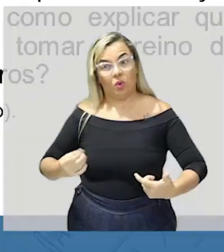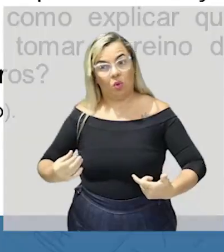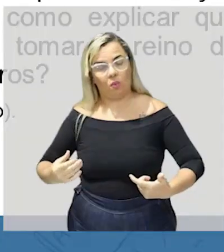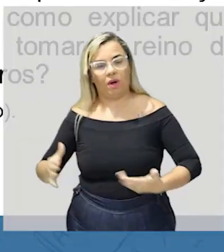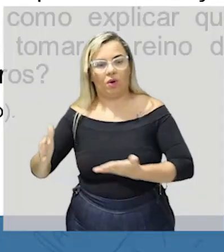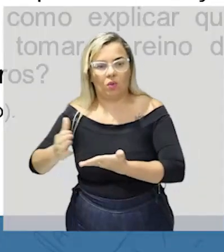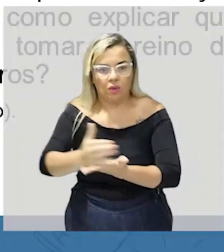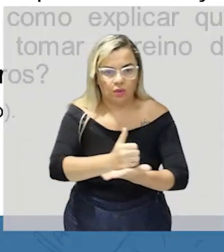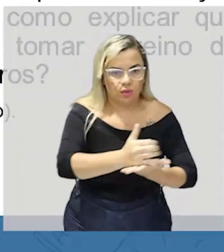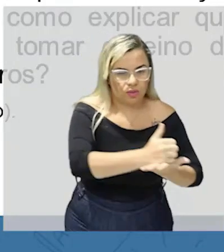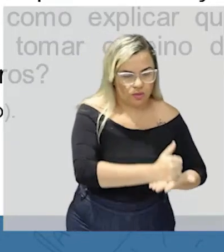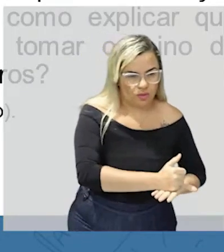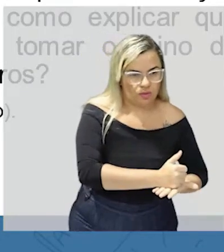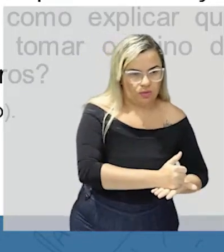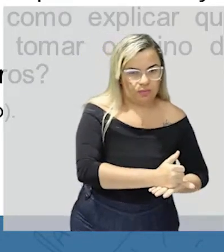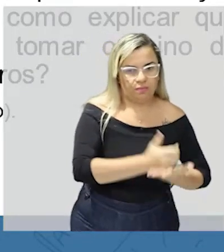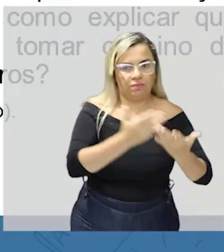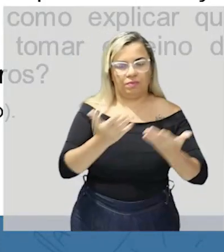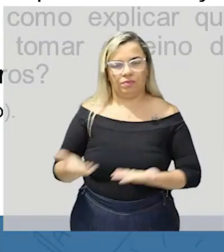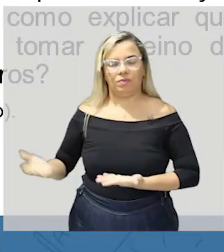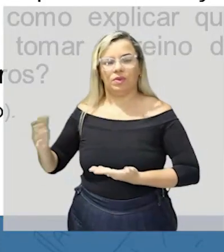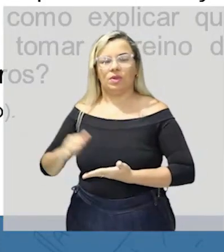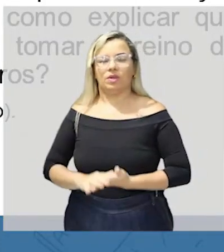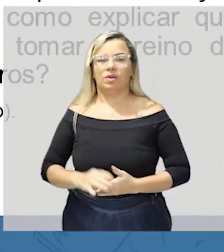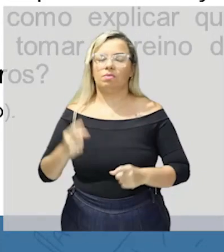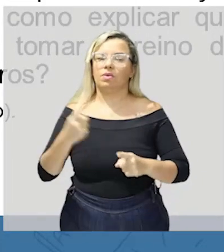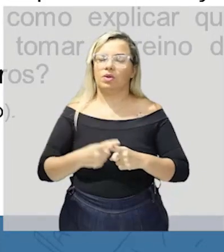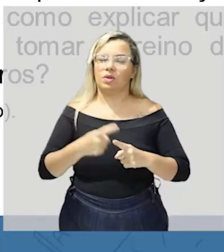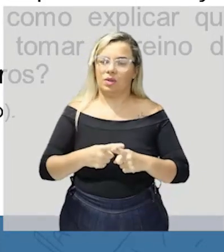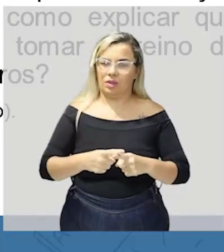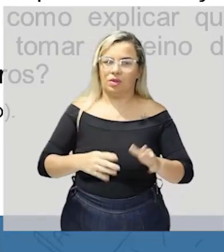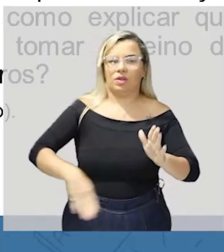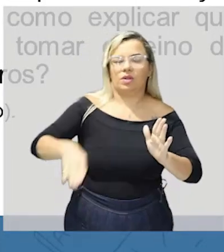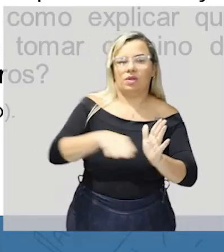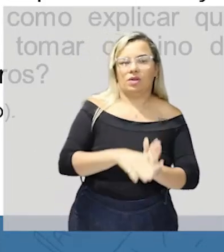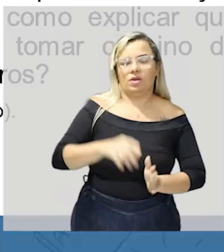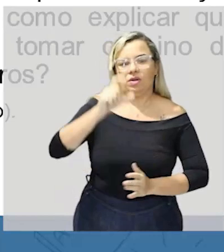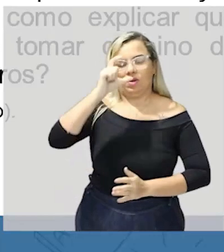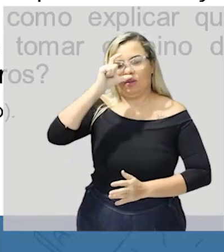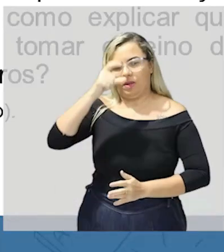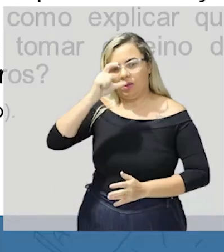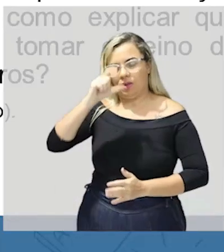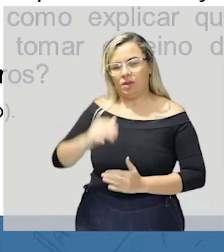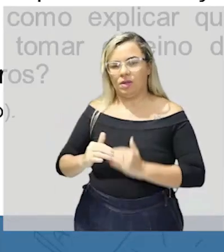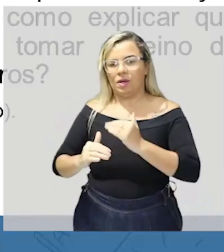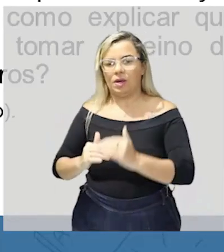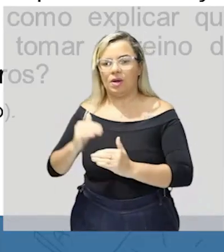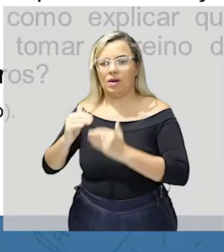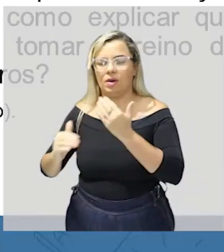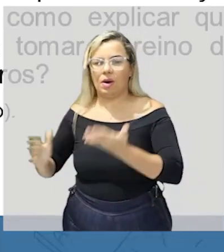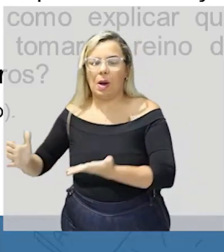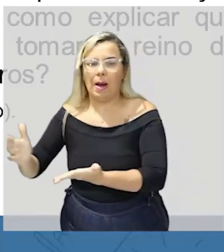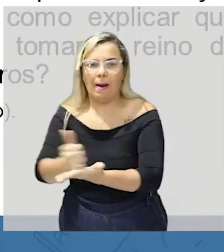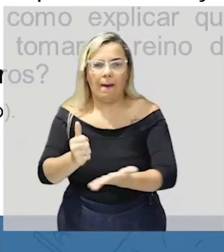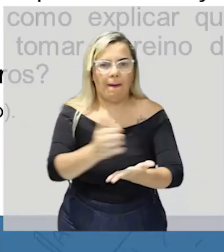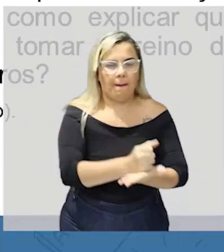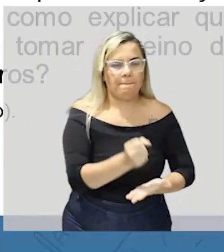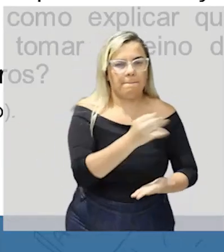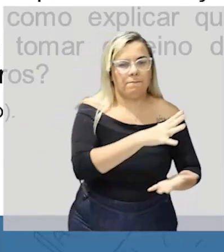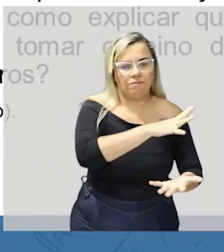conquista, como se dizia então, até porque com a chegada de Colombo, o que se tem é um processo de conquista desse novo